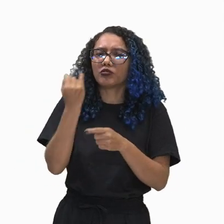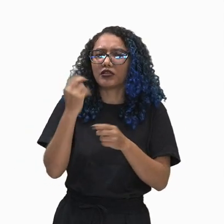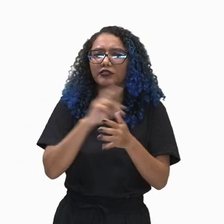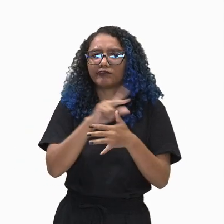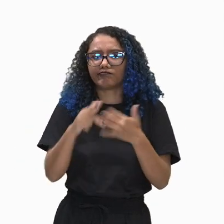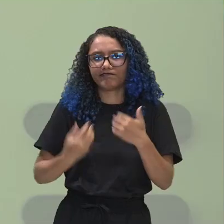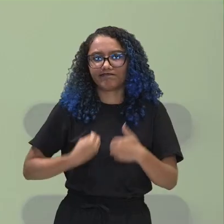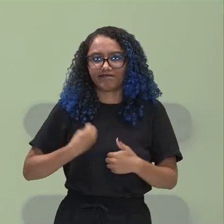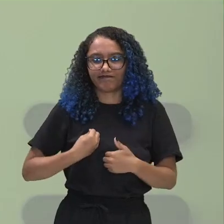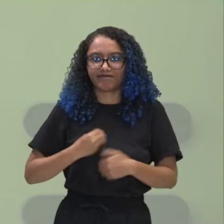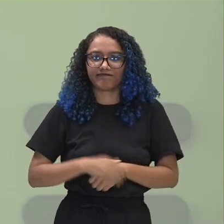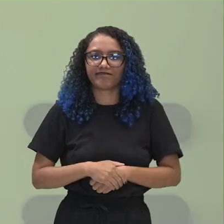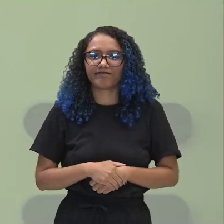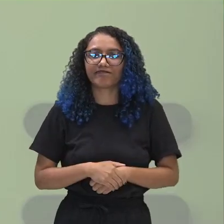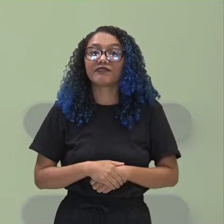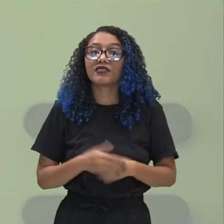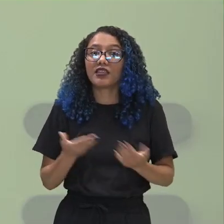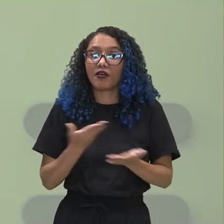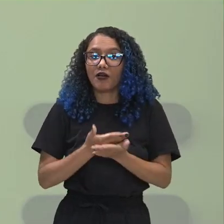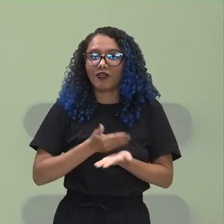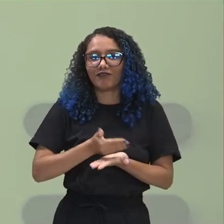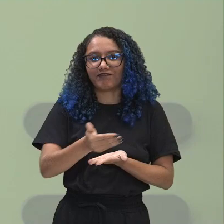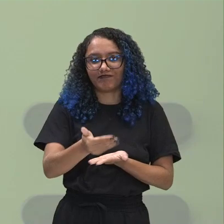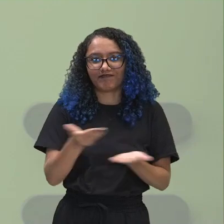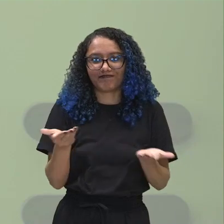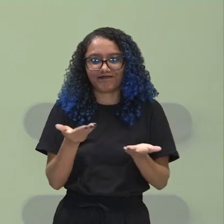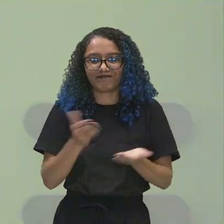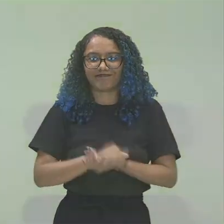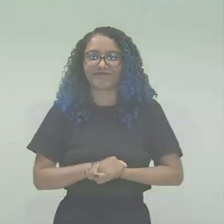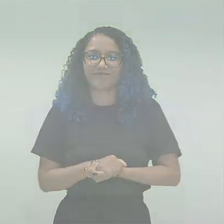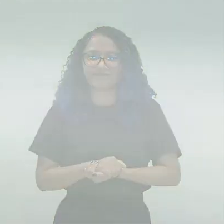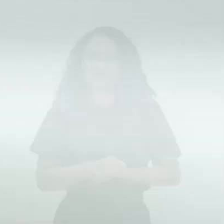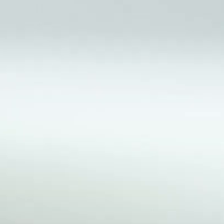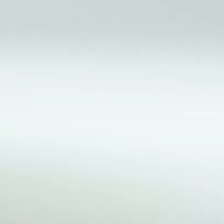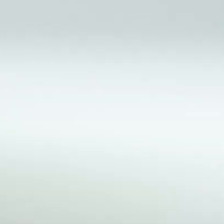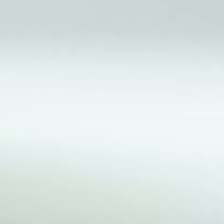vivos. Então, vamos começar a nossa aula?